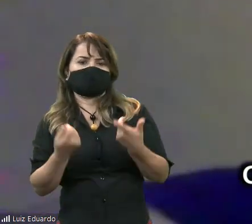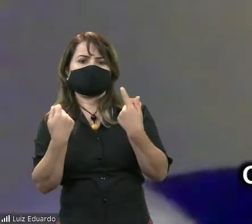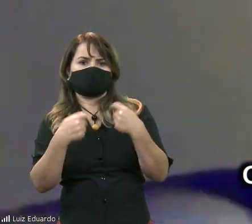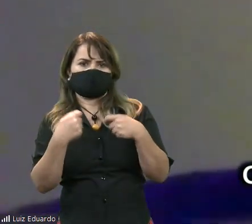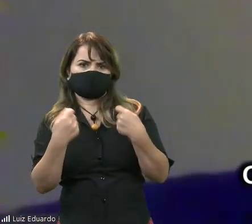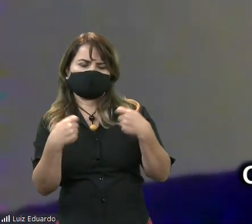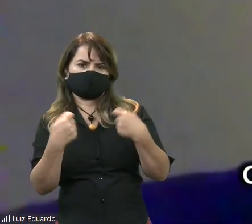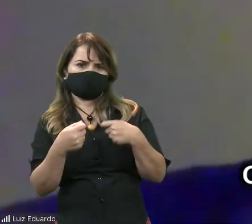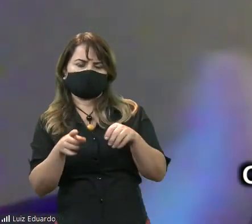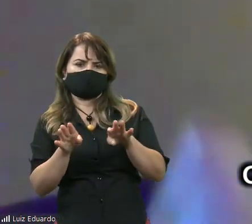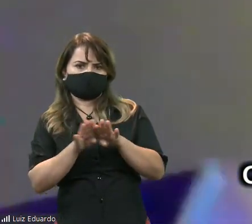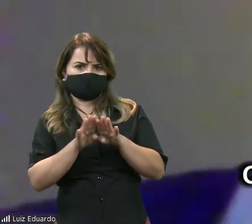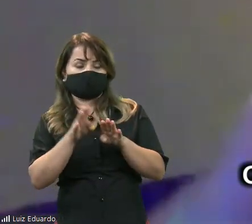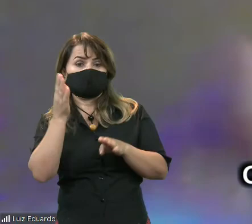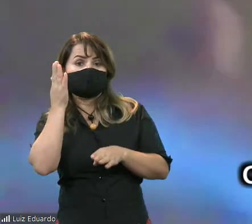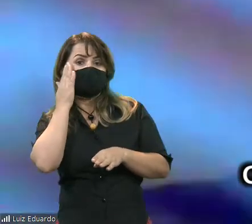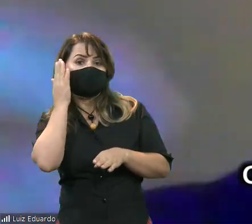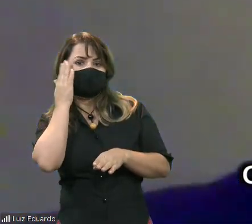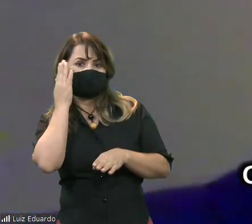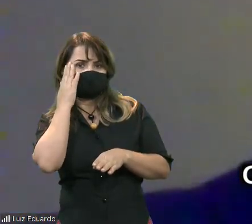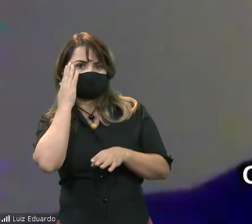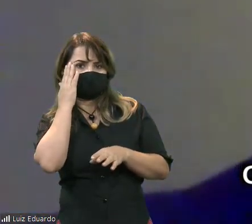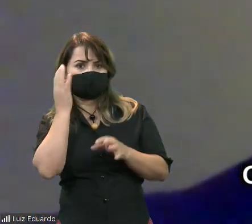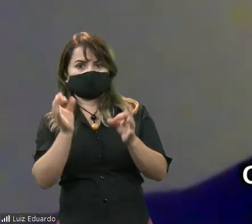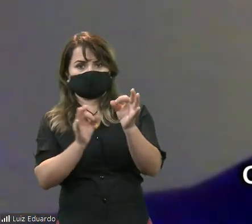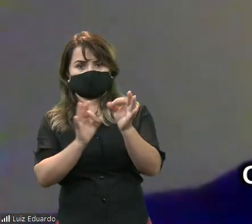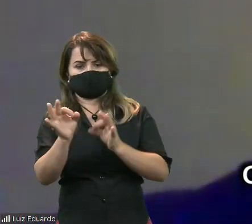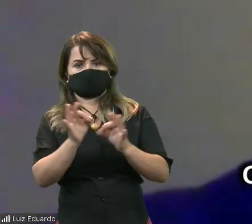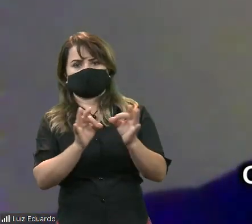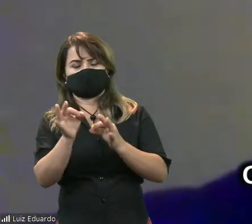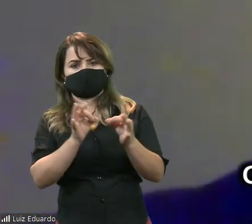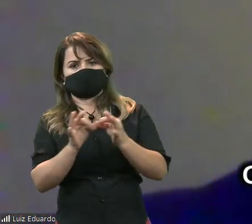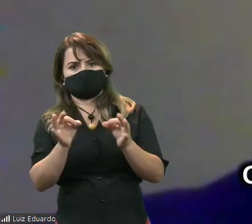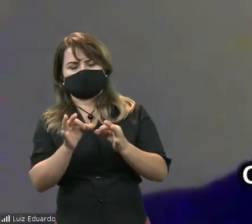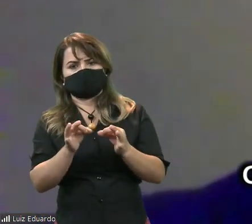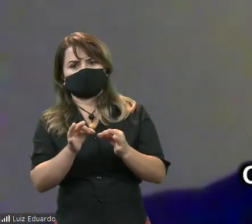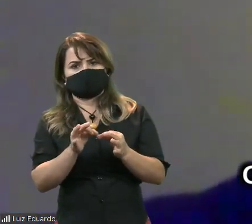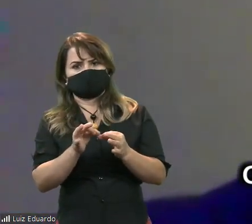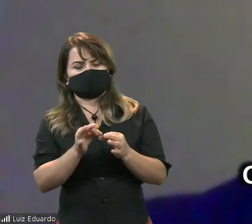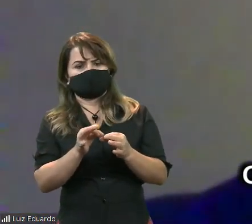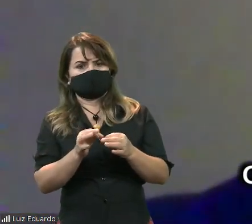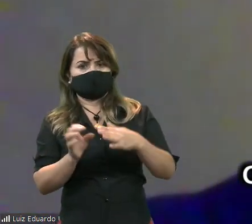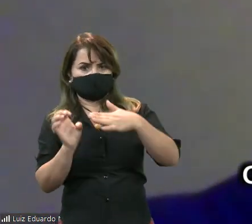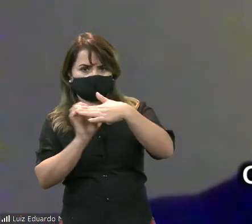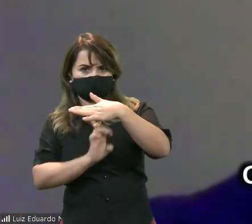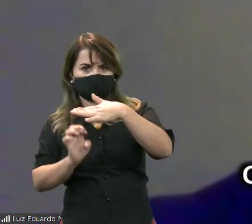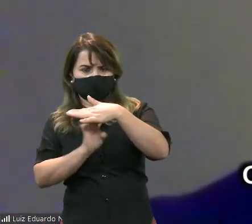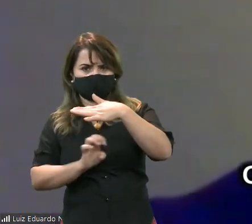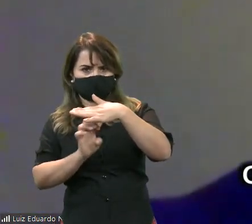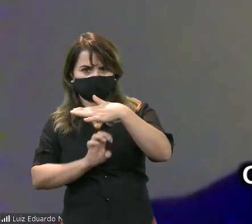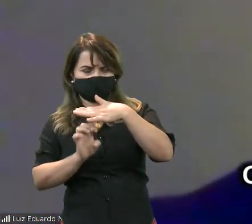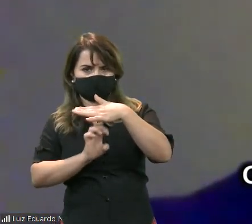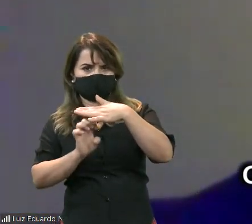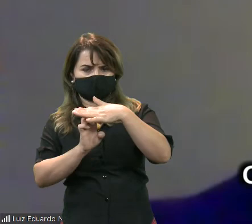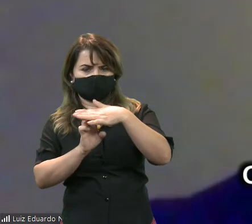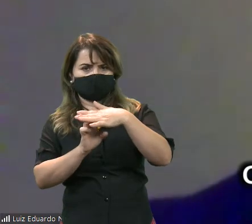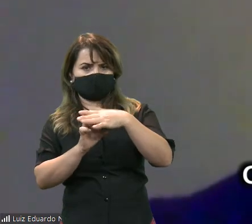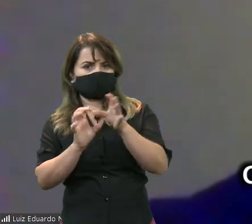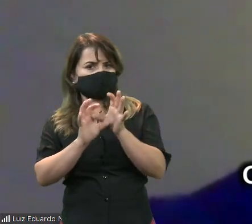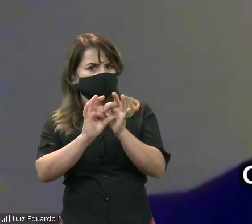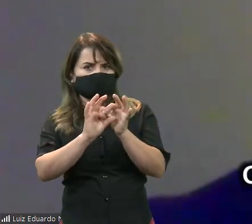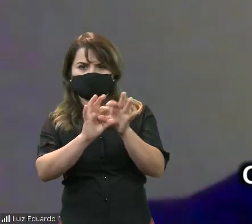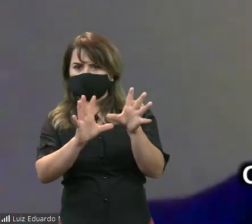também entender que esse projeto, simplesmente a concessionária, hoje a Rumo, né, ela autoriza